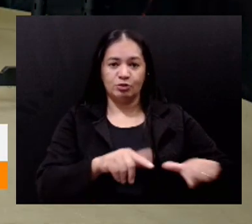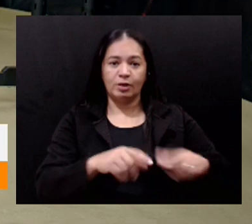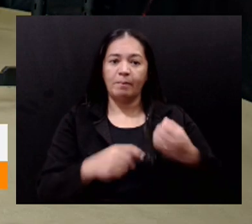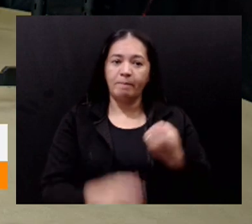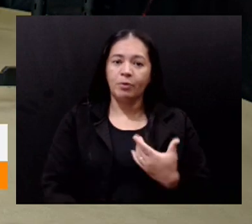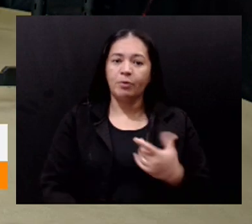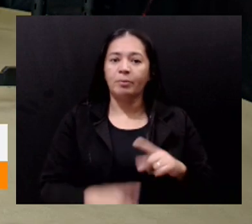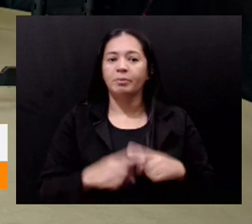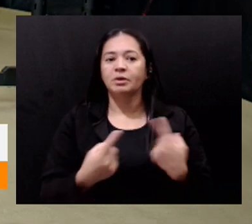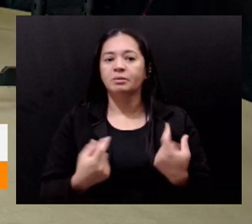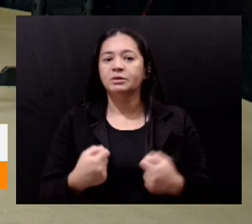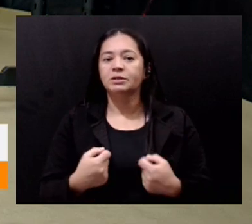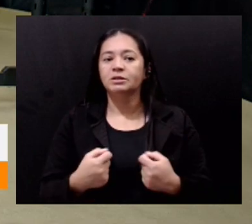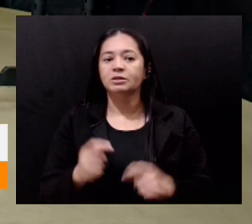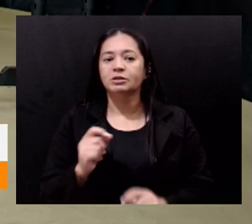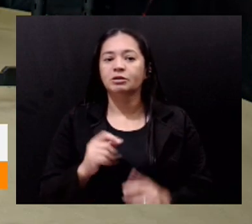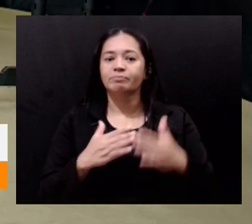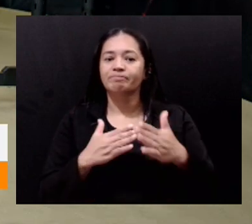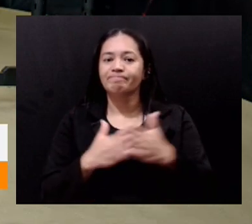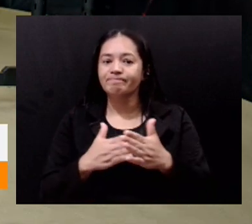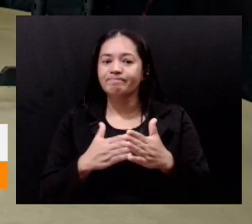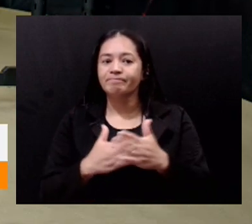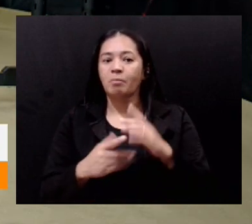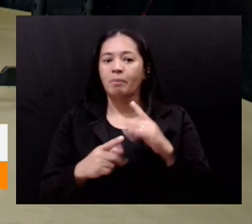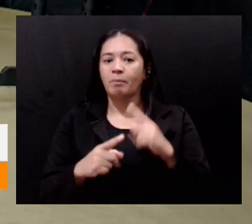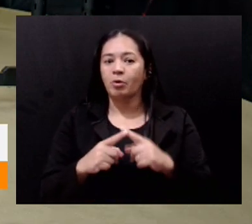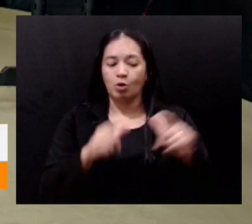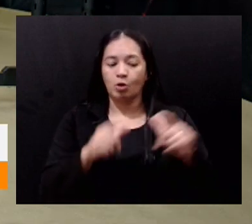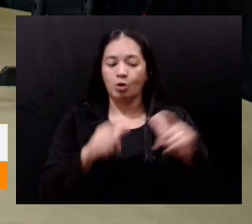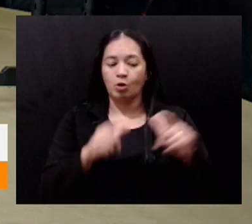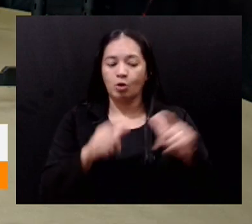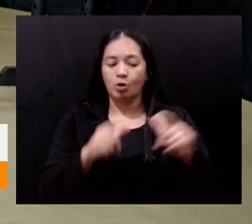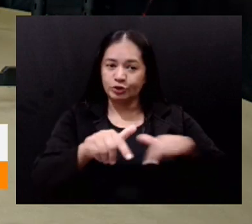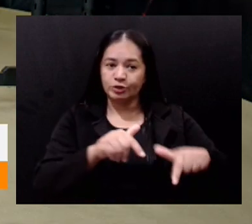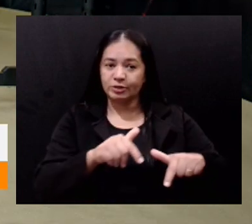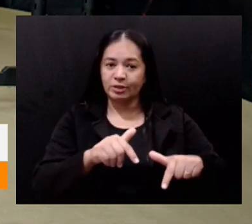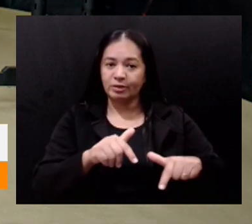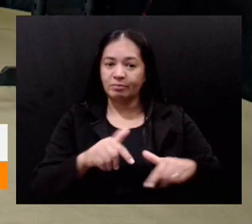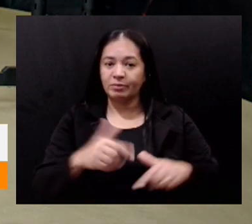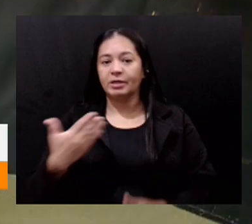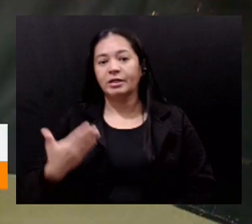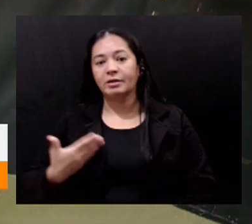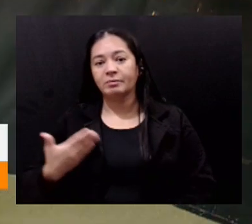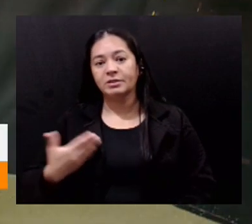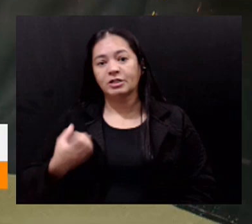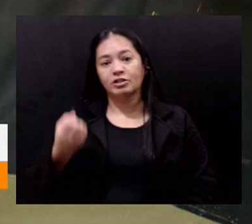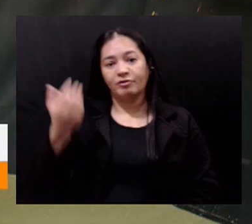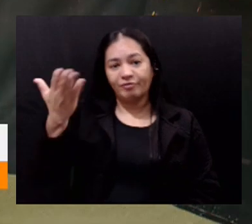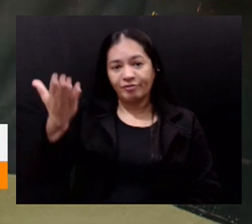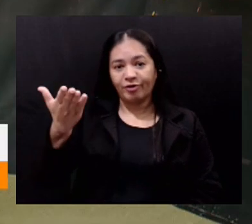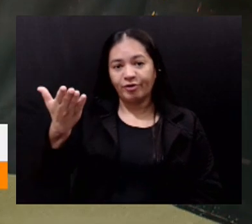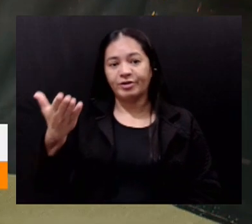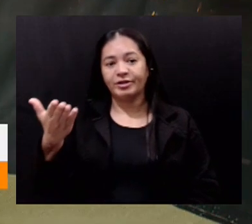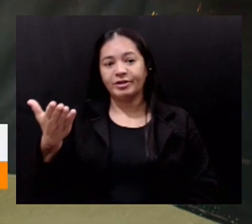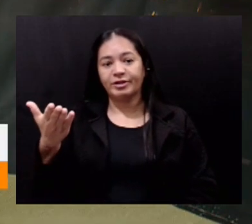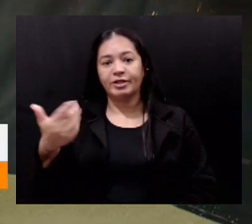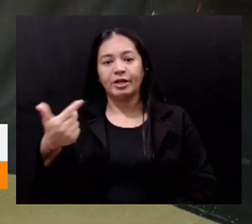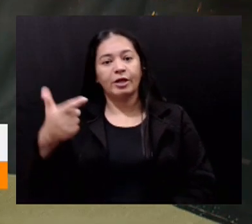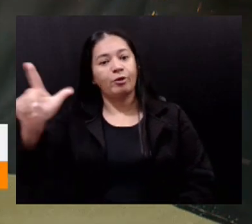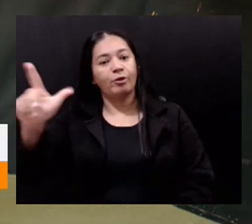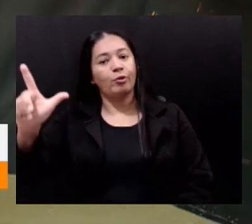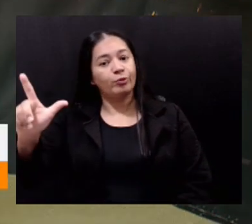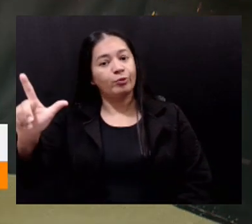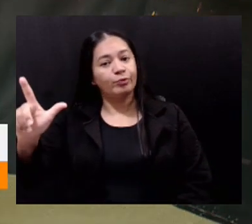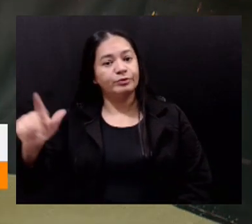de um limite, porque ambiente de trabalho é uma coisa e amizade fora do ambiente de trabalho é outra. outra. E aí, a gente